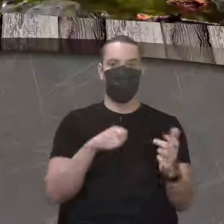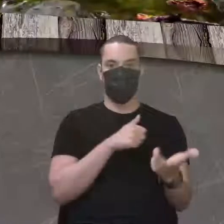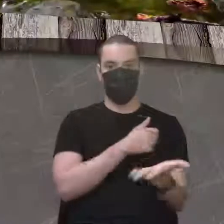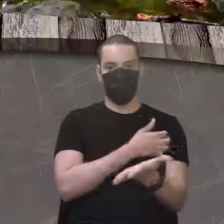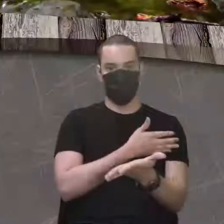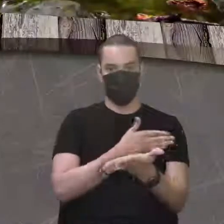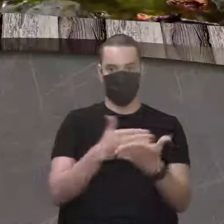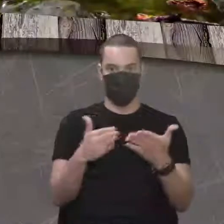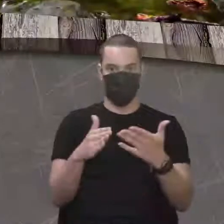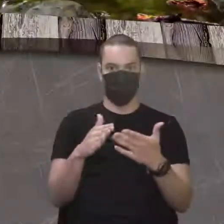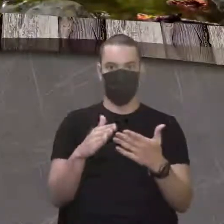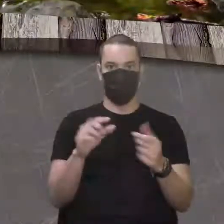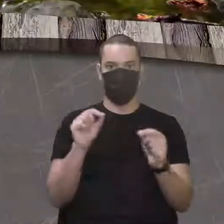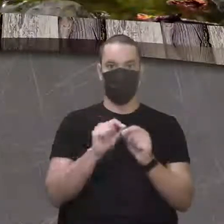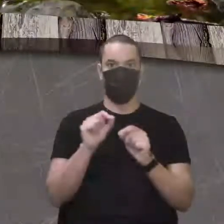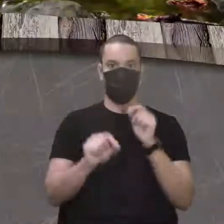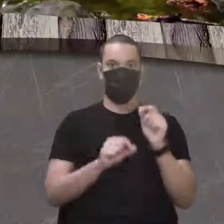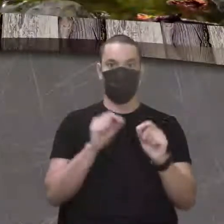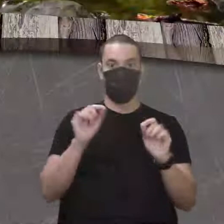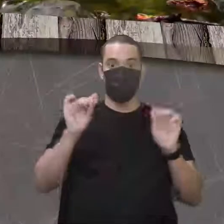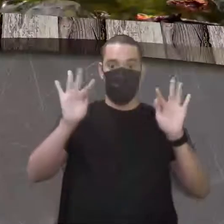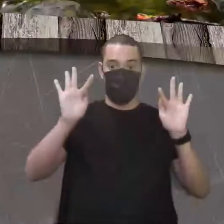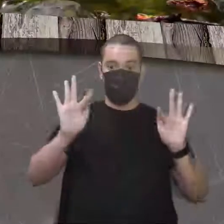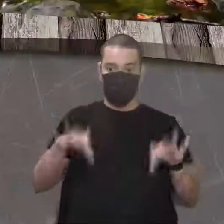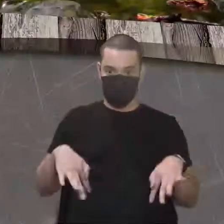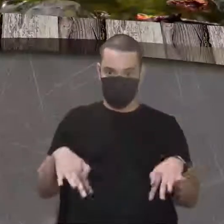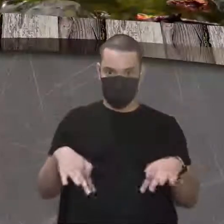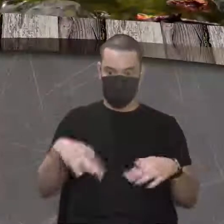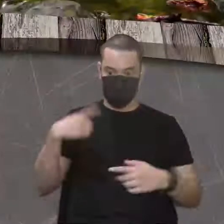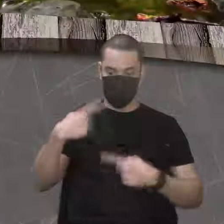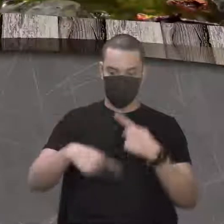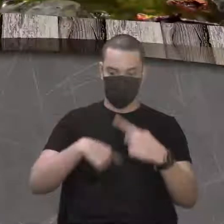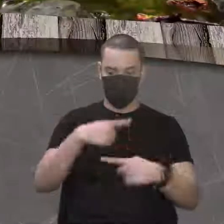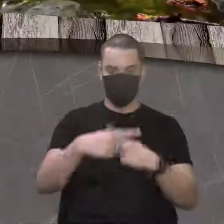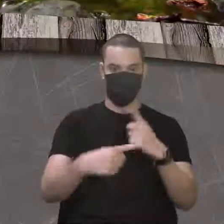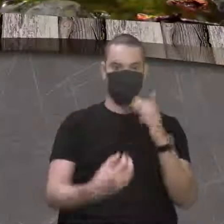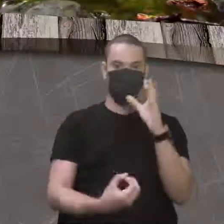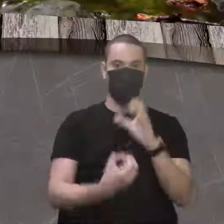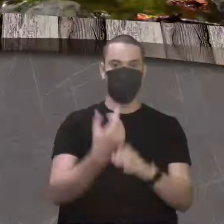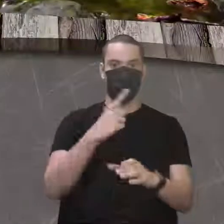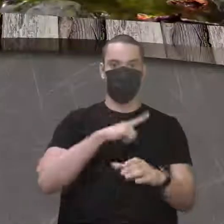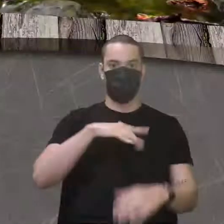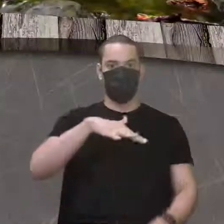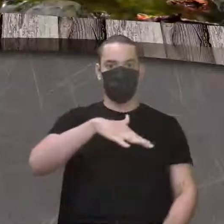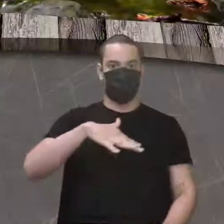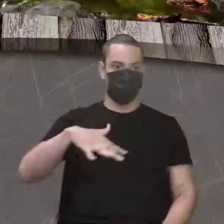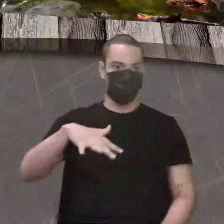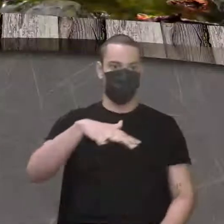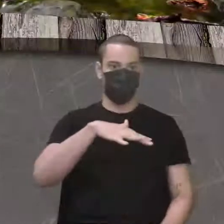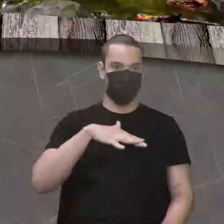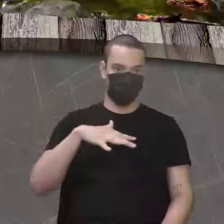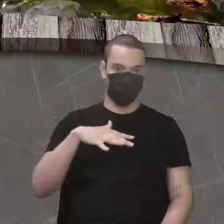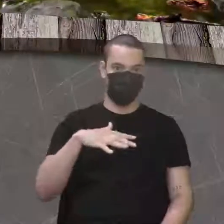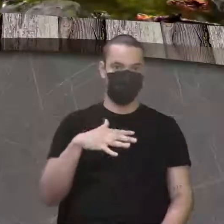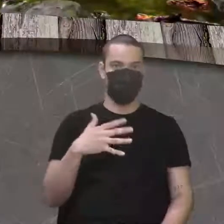o seu processo de reprodução e, ao final desse processo, haja uma situação